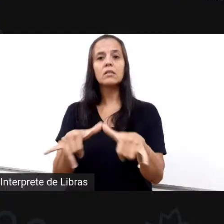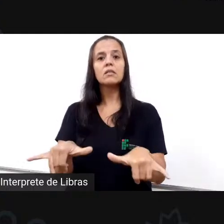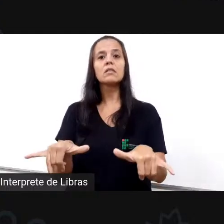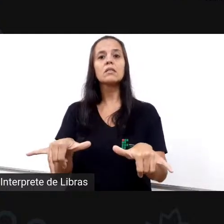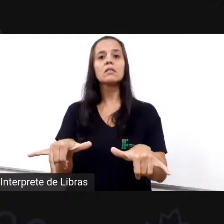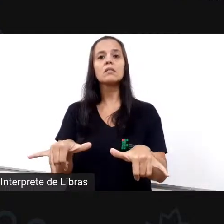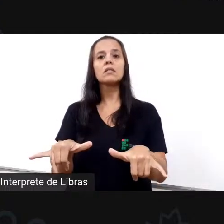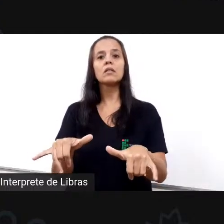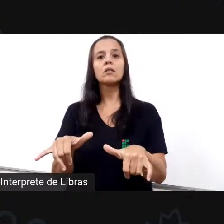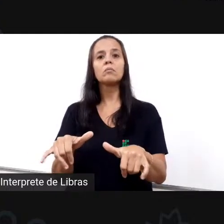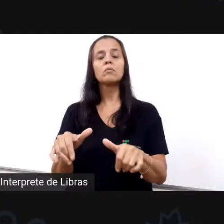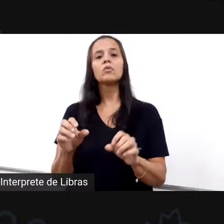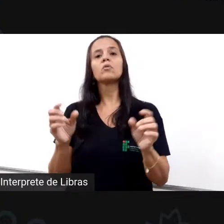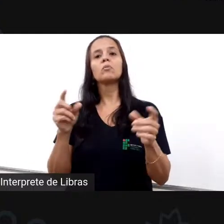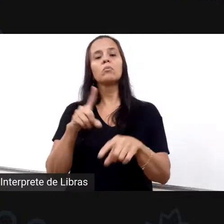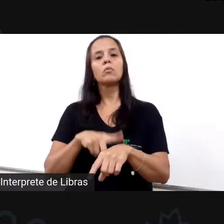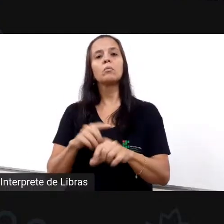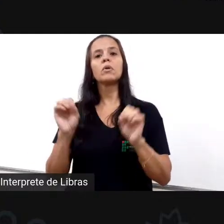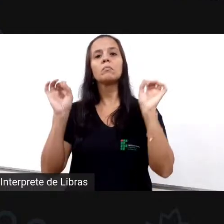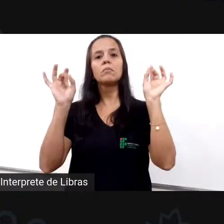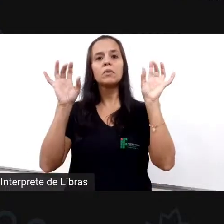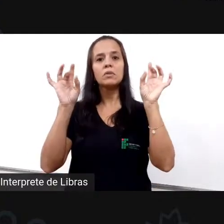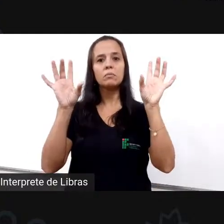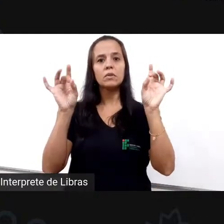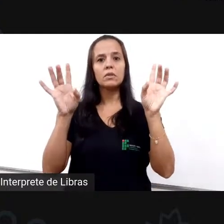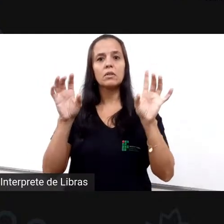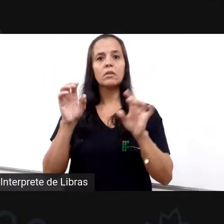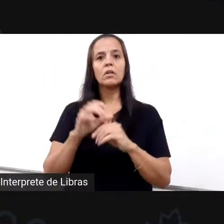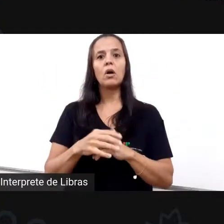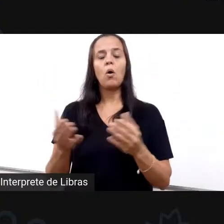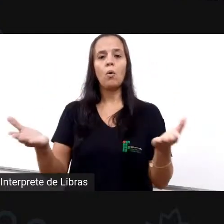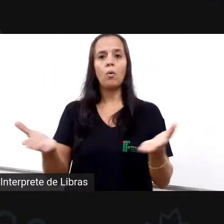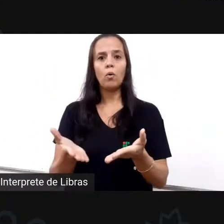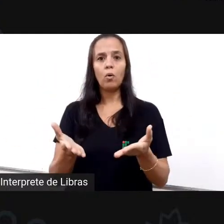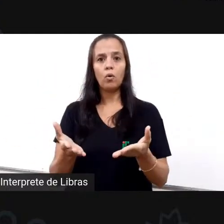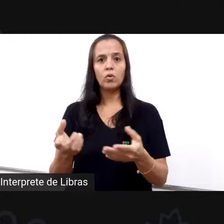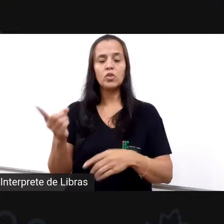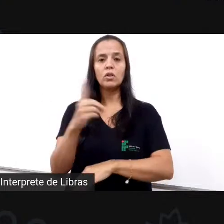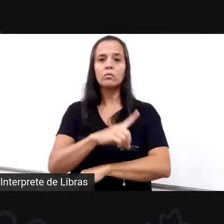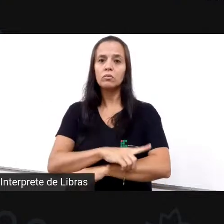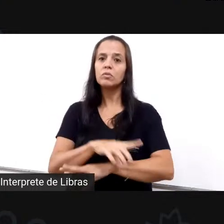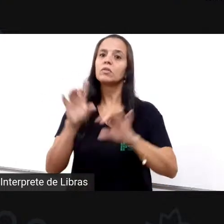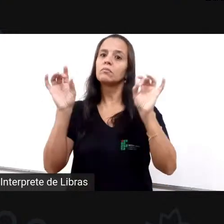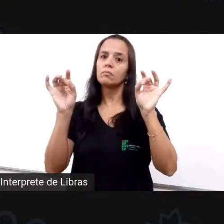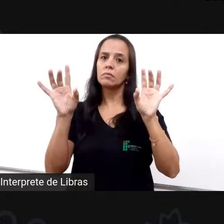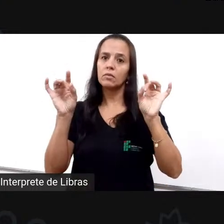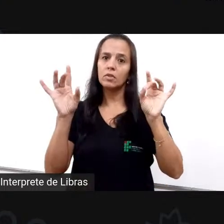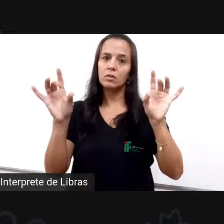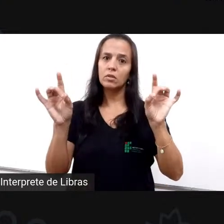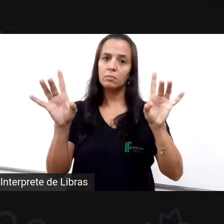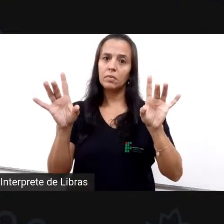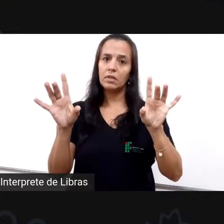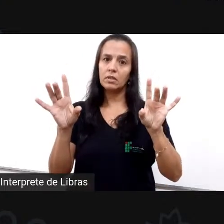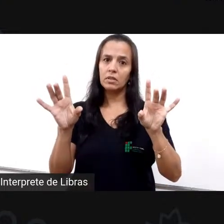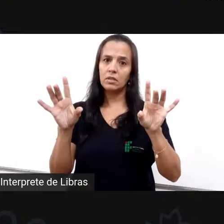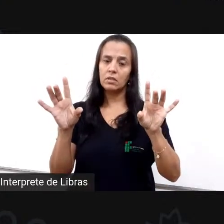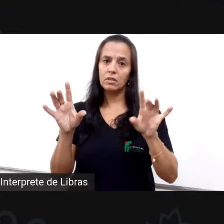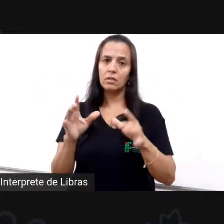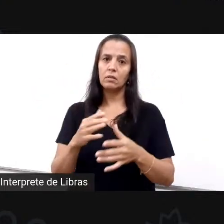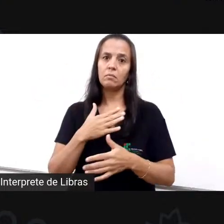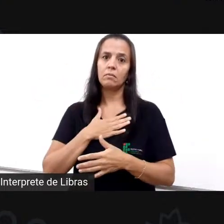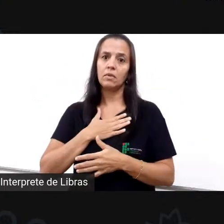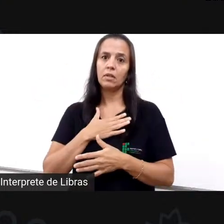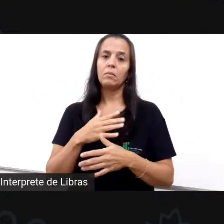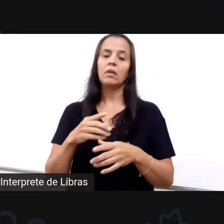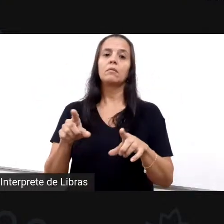data muito especial, pessoal. Sim, hoje é uma data muito especial, em especial para mim.